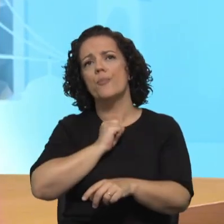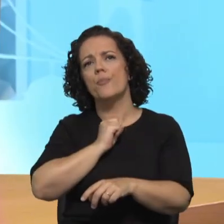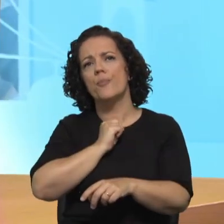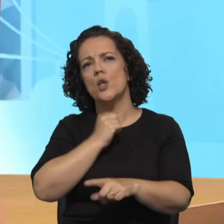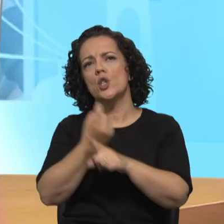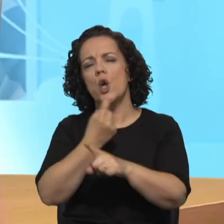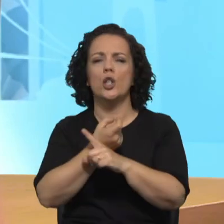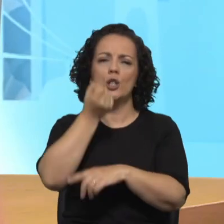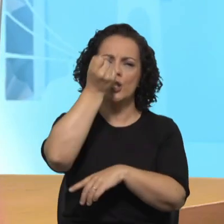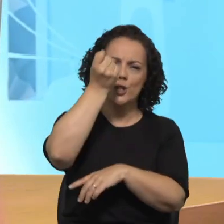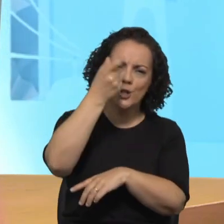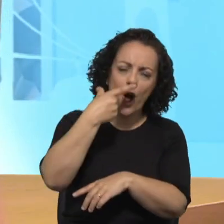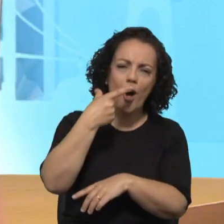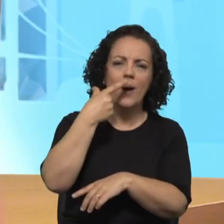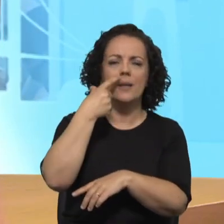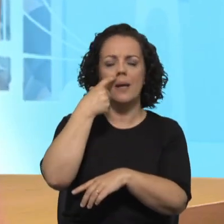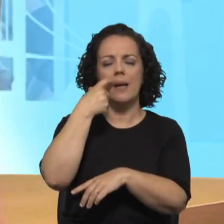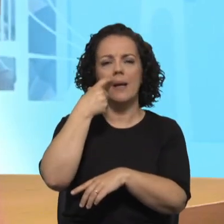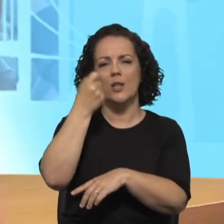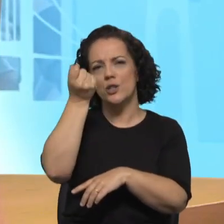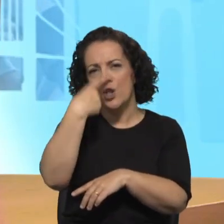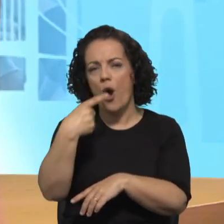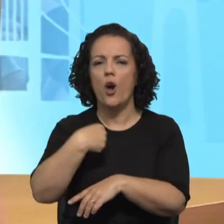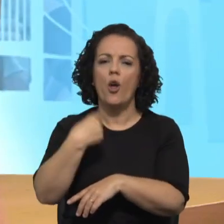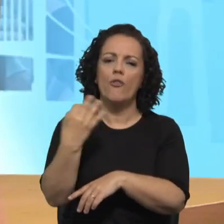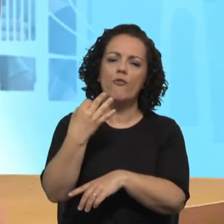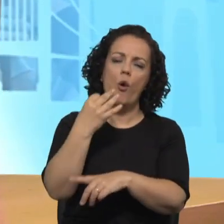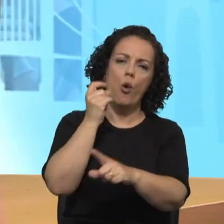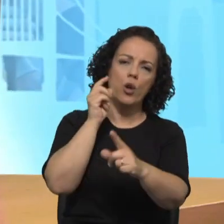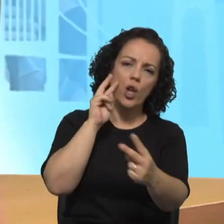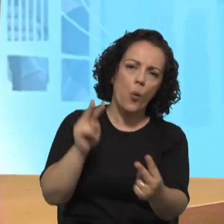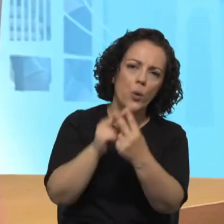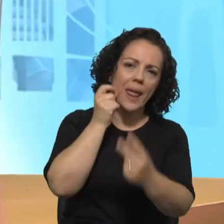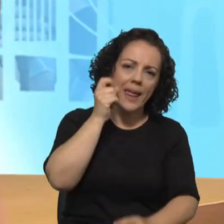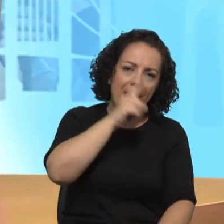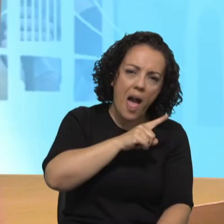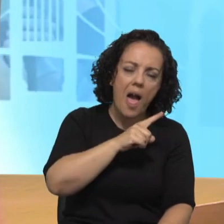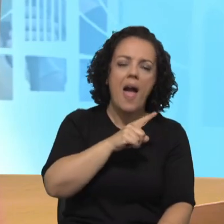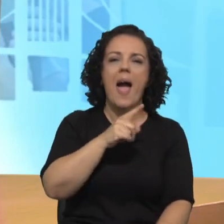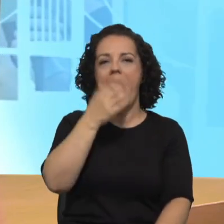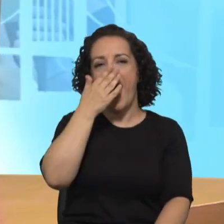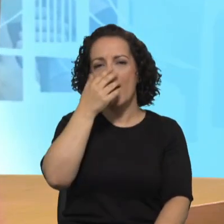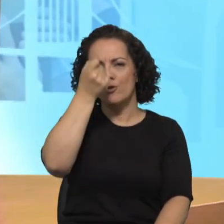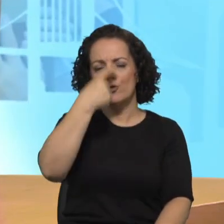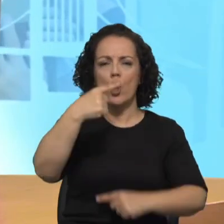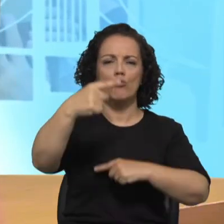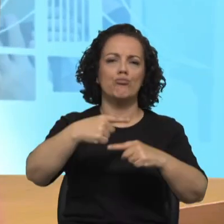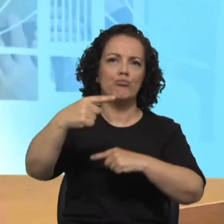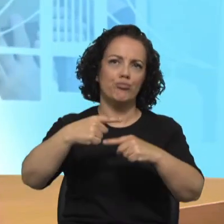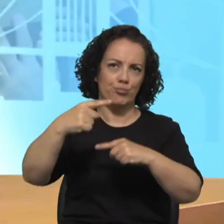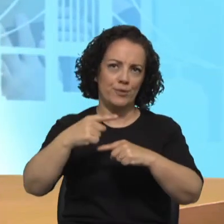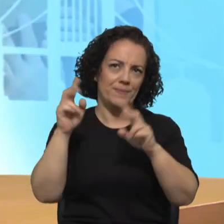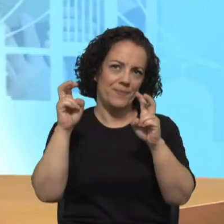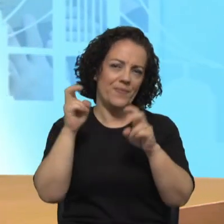coisas, episódios, quem é que que encontrei, tipo crónica assim, de cor,